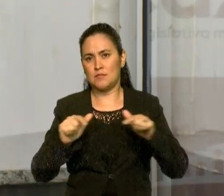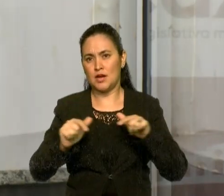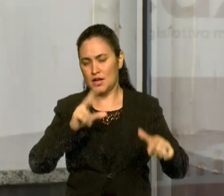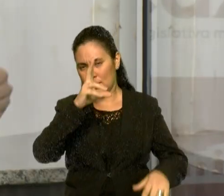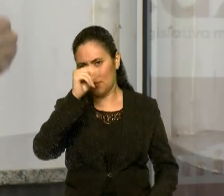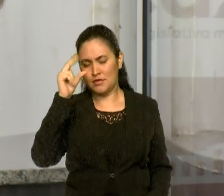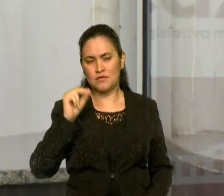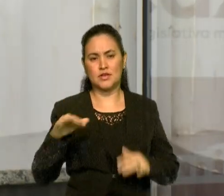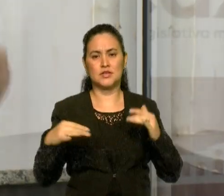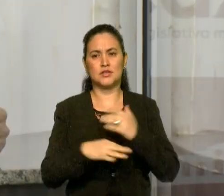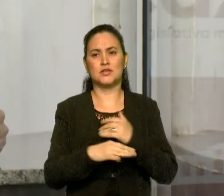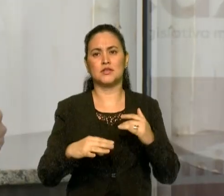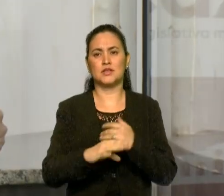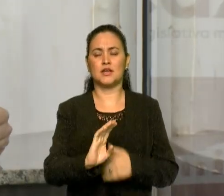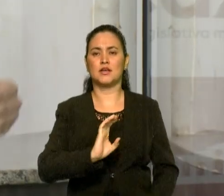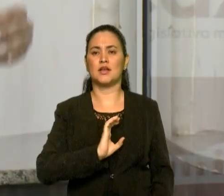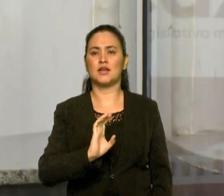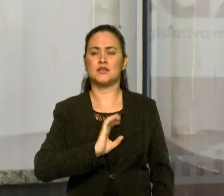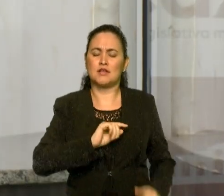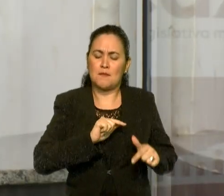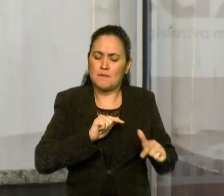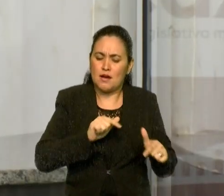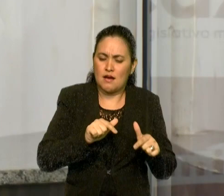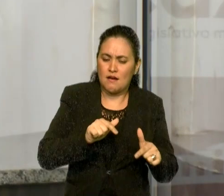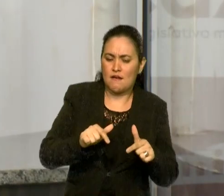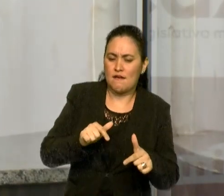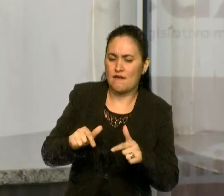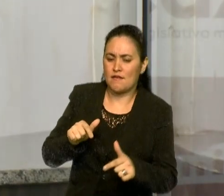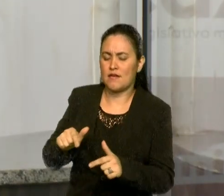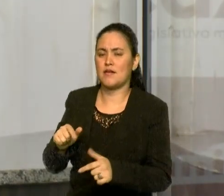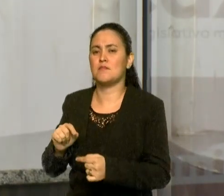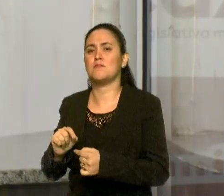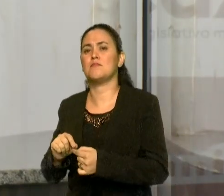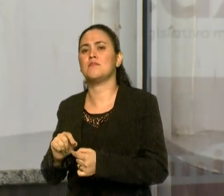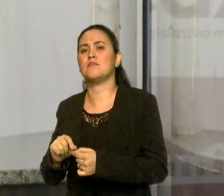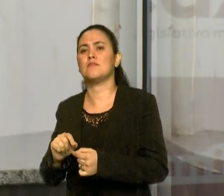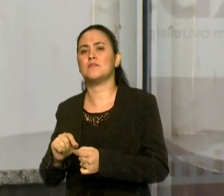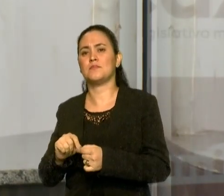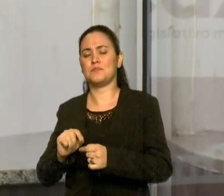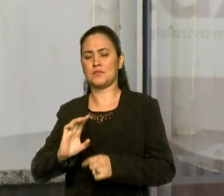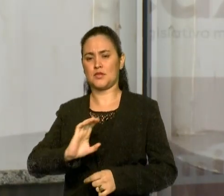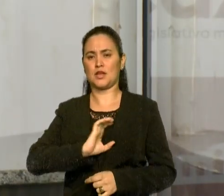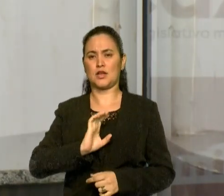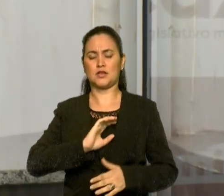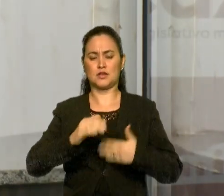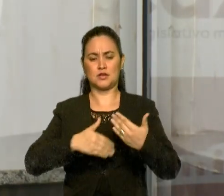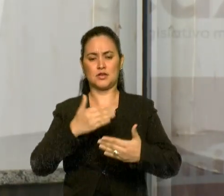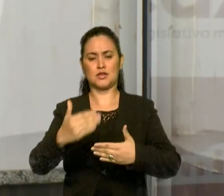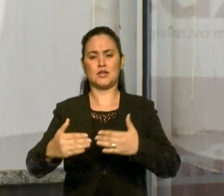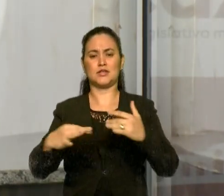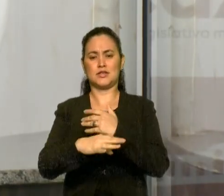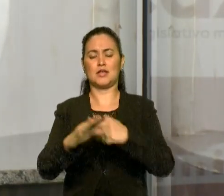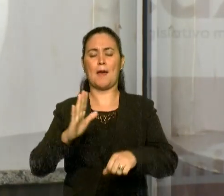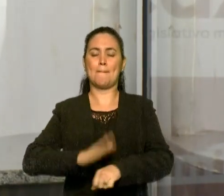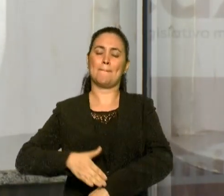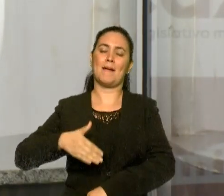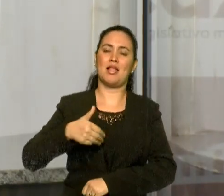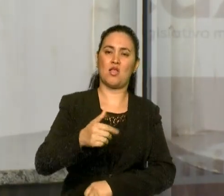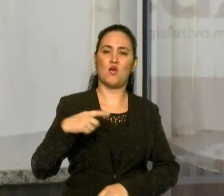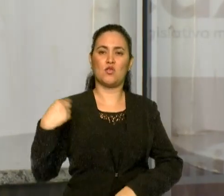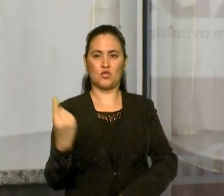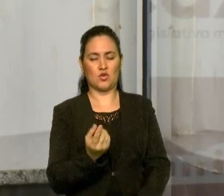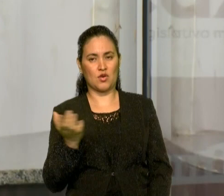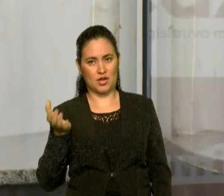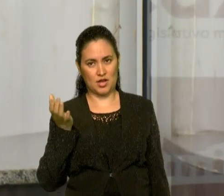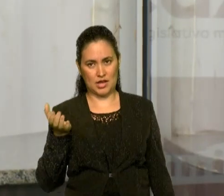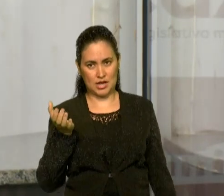Caxias, que tem sido incansável para fazer de Caxias a cidade que a gente quer. E quero dizer aqui ao prefeito, mais uma vez,